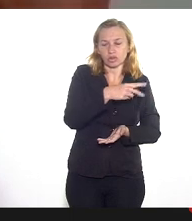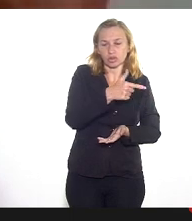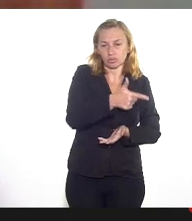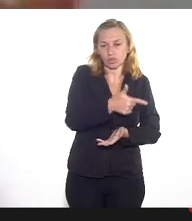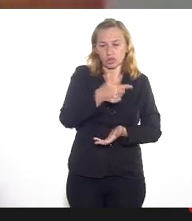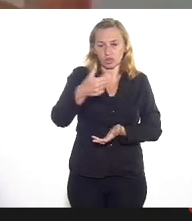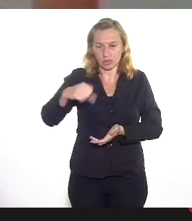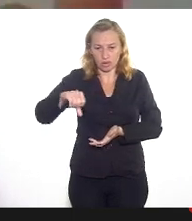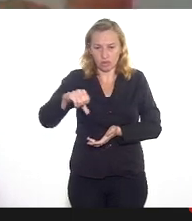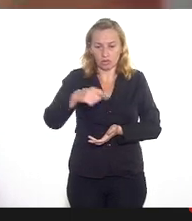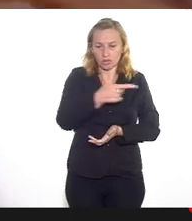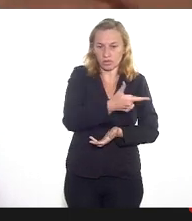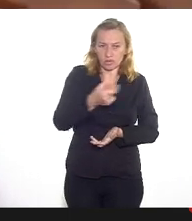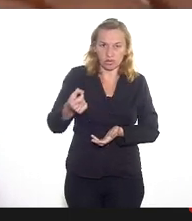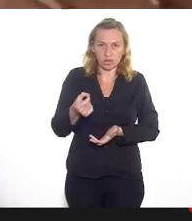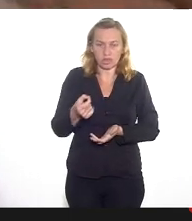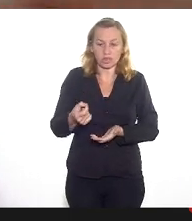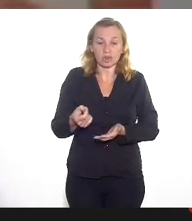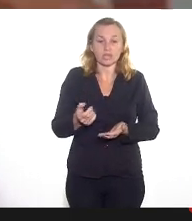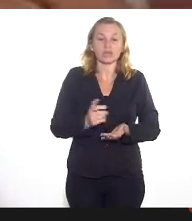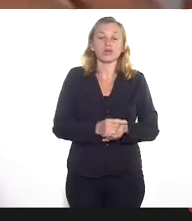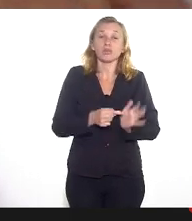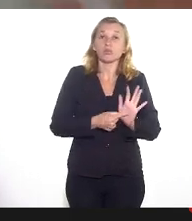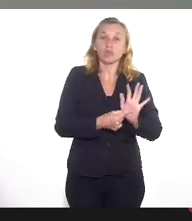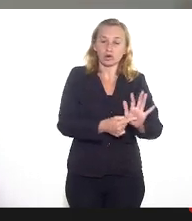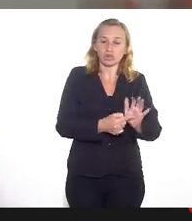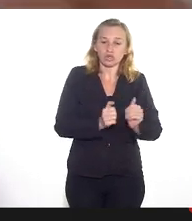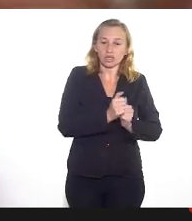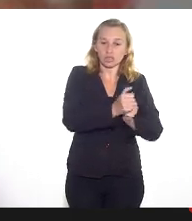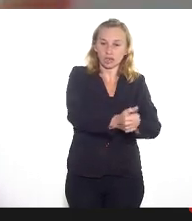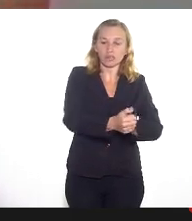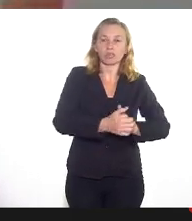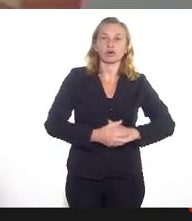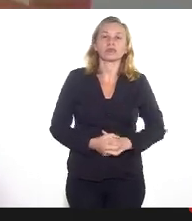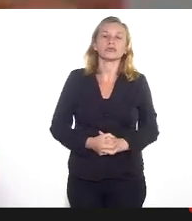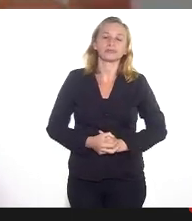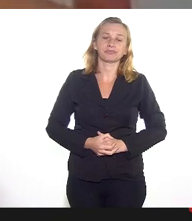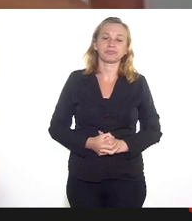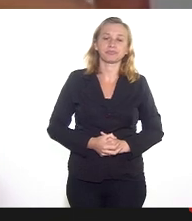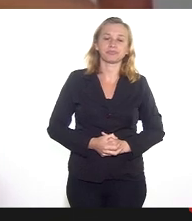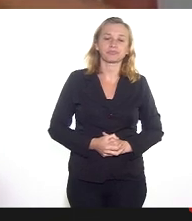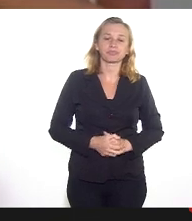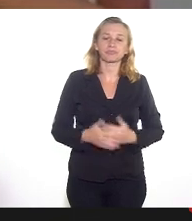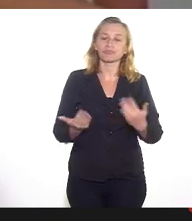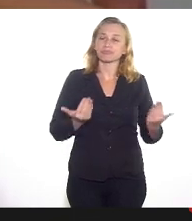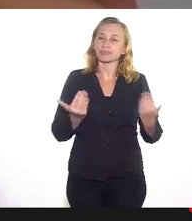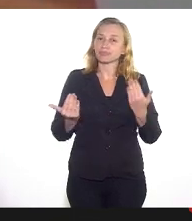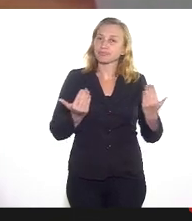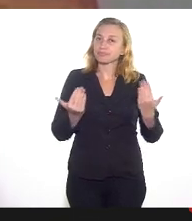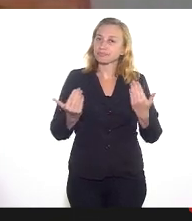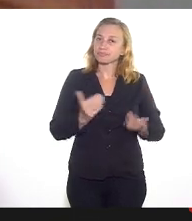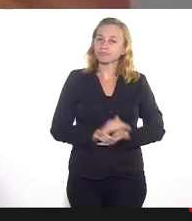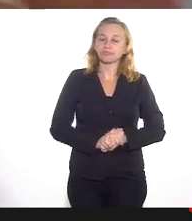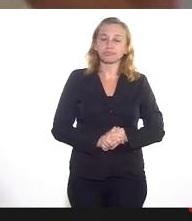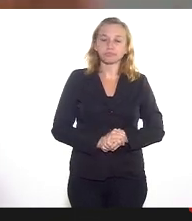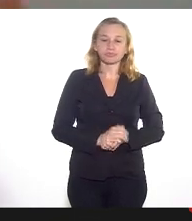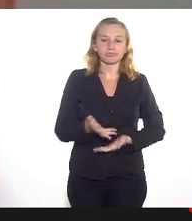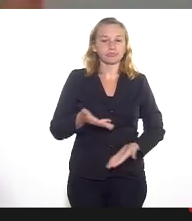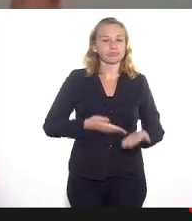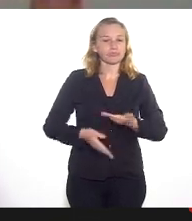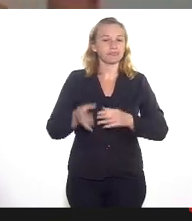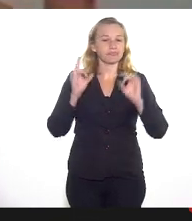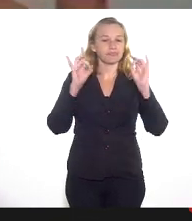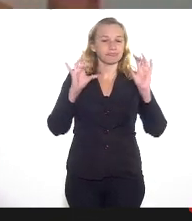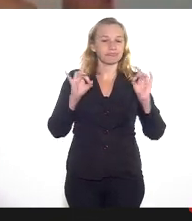de royalty acompanha o que eles estão falando com relação ao cenário externo. Quando a gente compara as participações especiais,